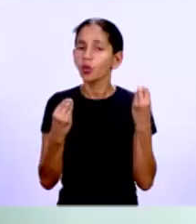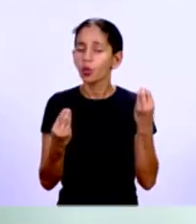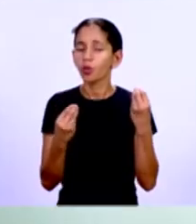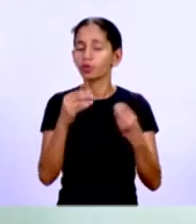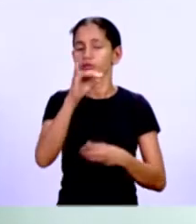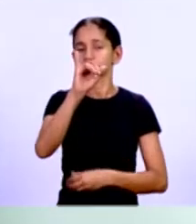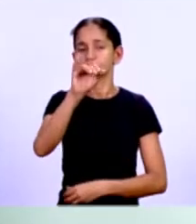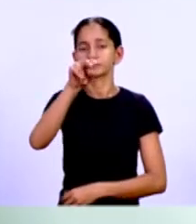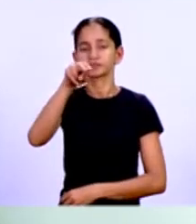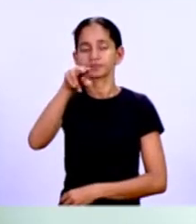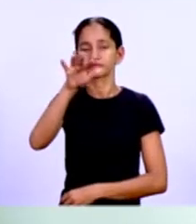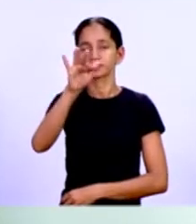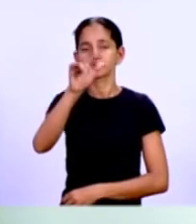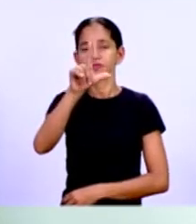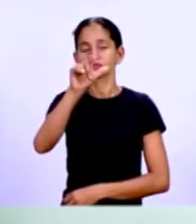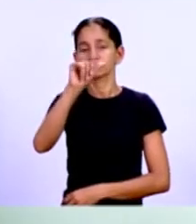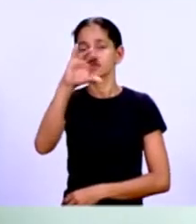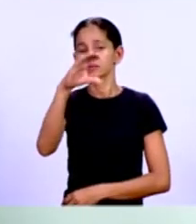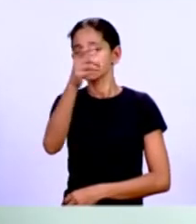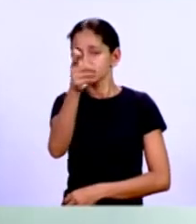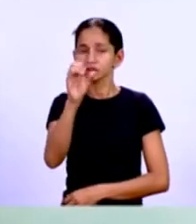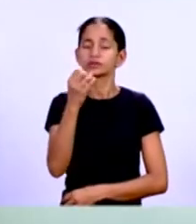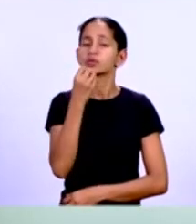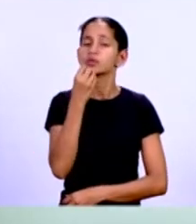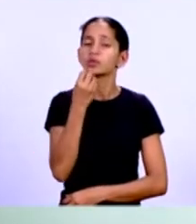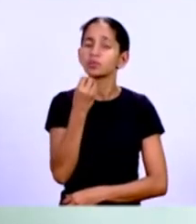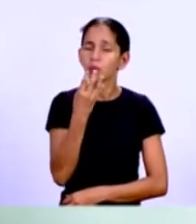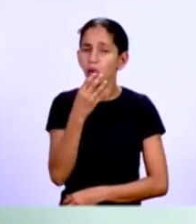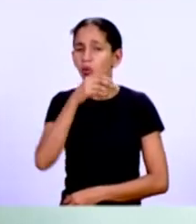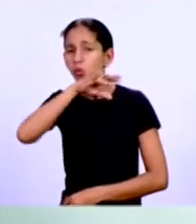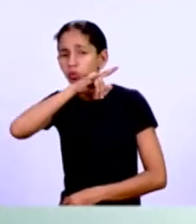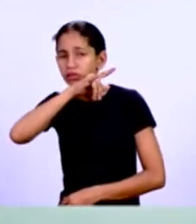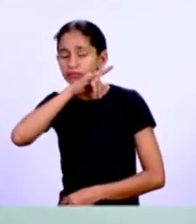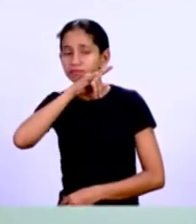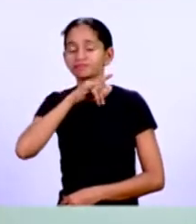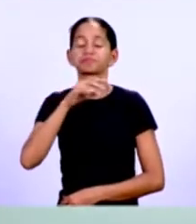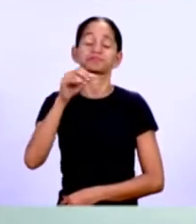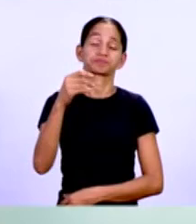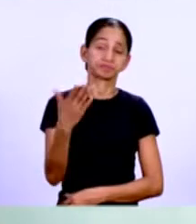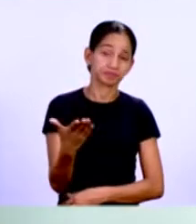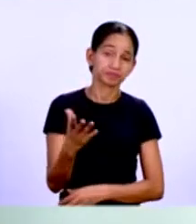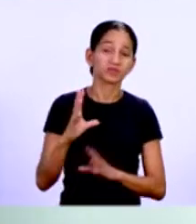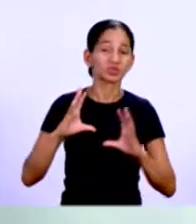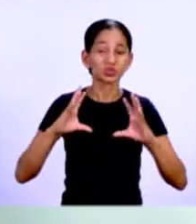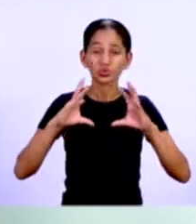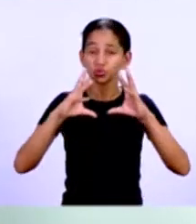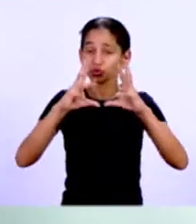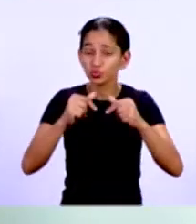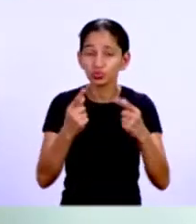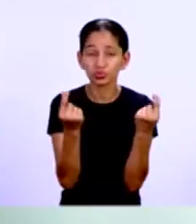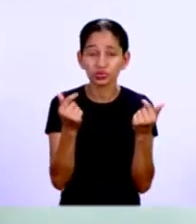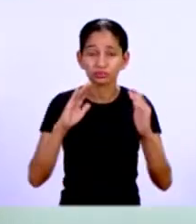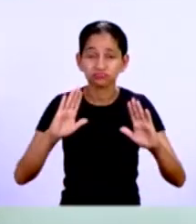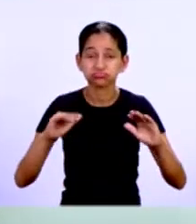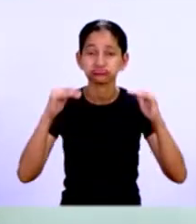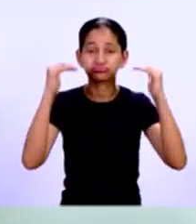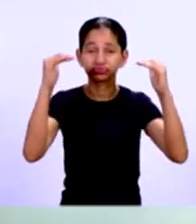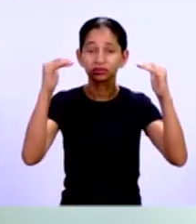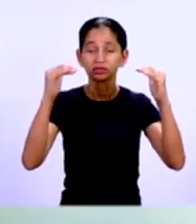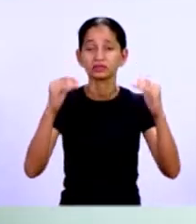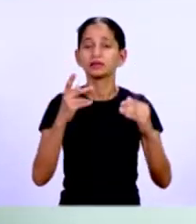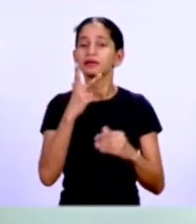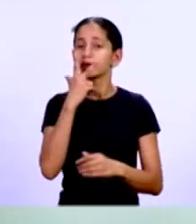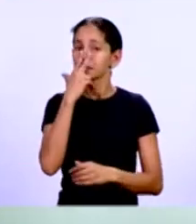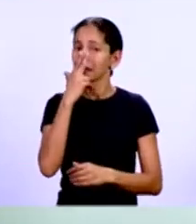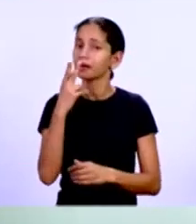a inflação pode ser prejudicial para você? A inflação, gente, é a elevação geral do nível de preços. Ela funciona como se fosse um